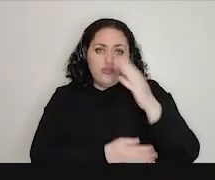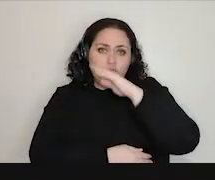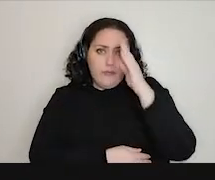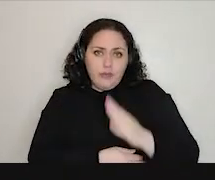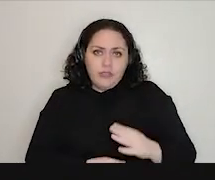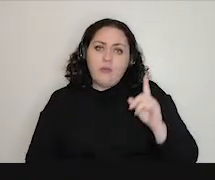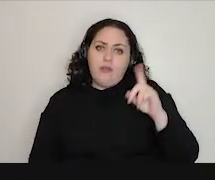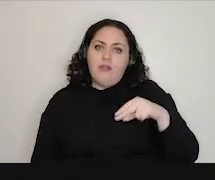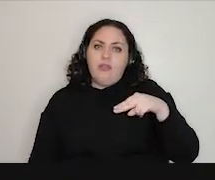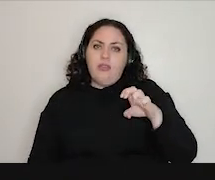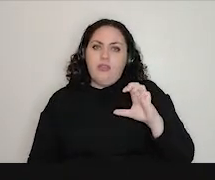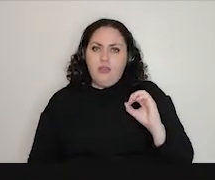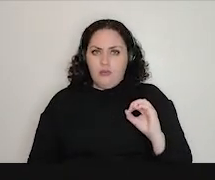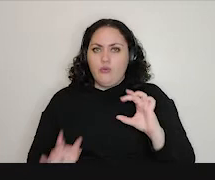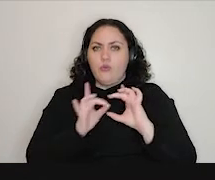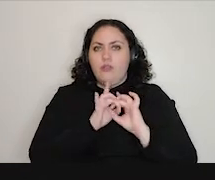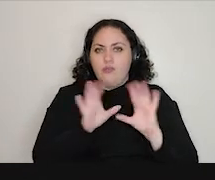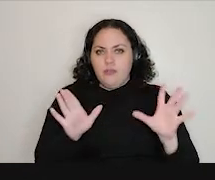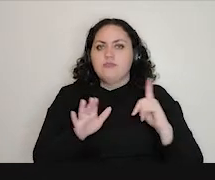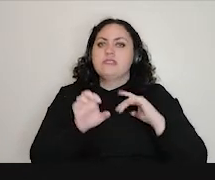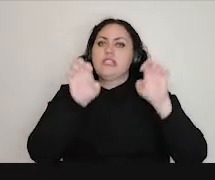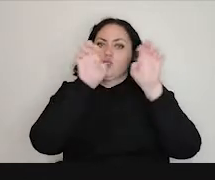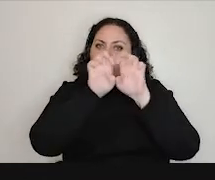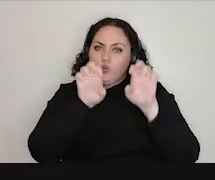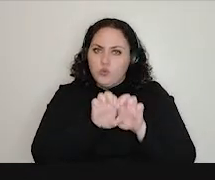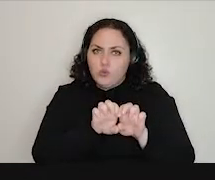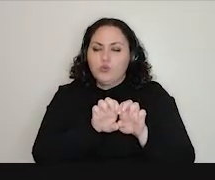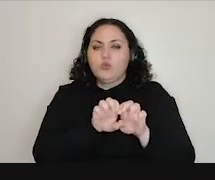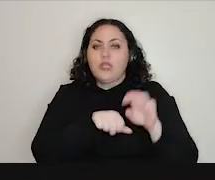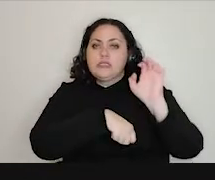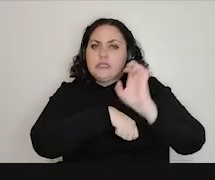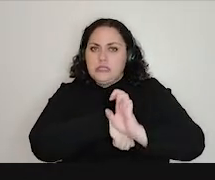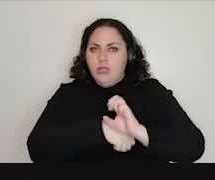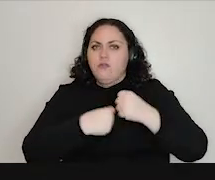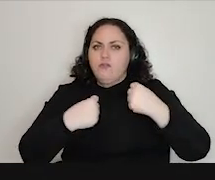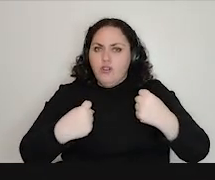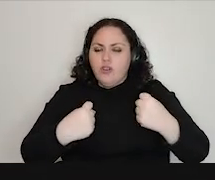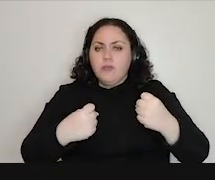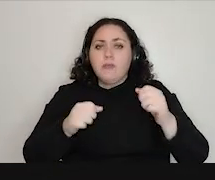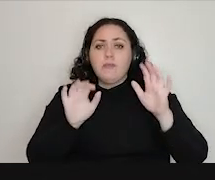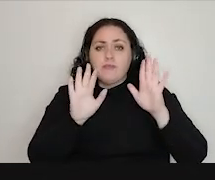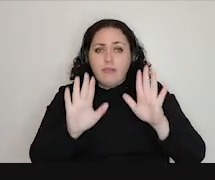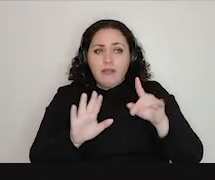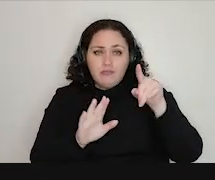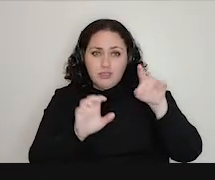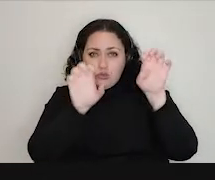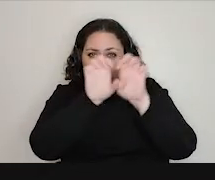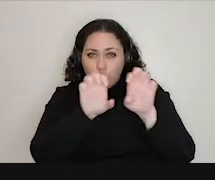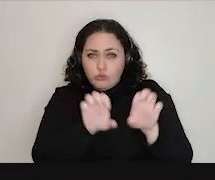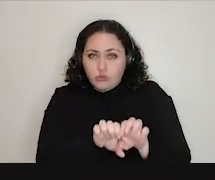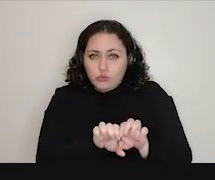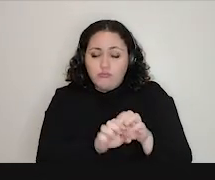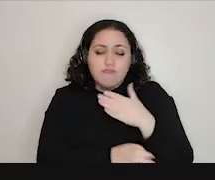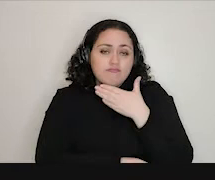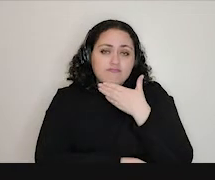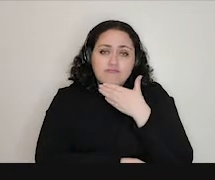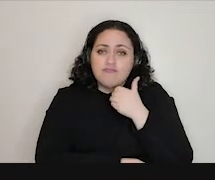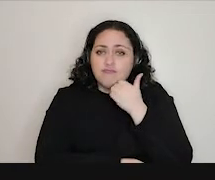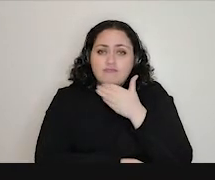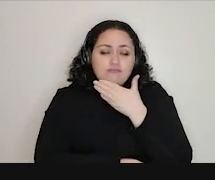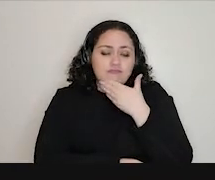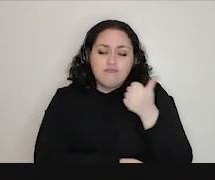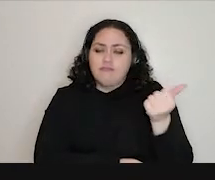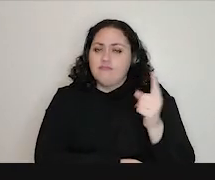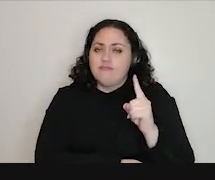que a gente tem sim uma estrutura de Estado bem robusta, mas só essa estrutura de Estado não vai dar conta da